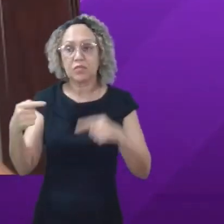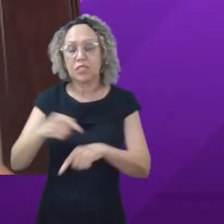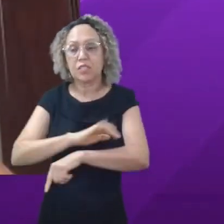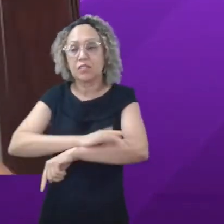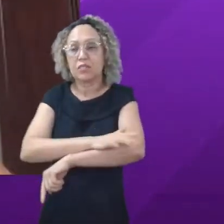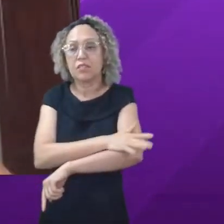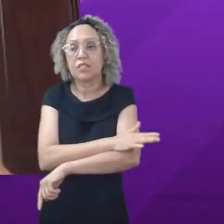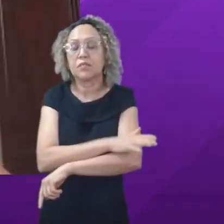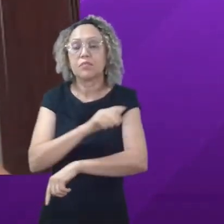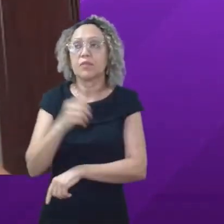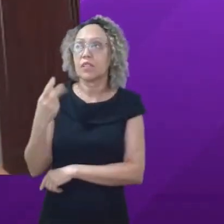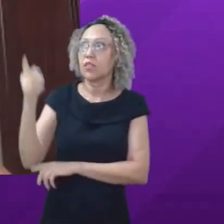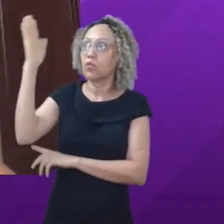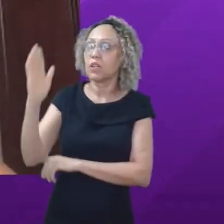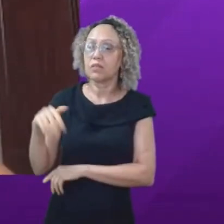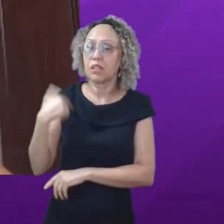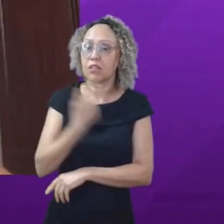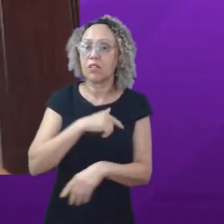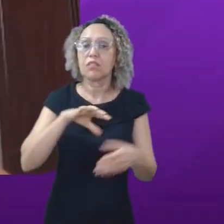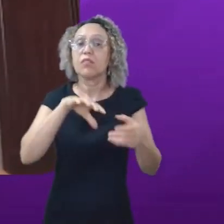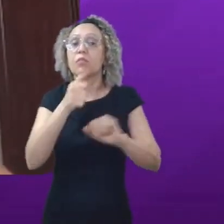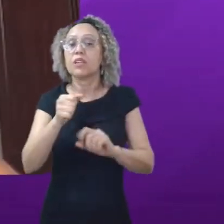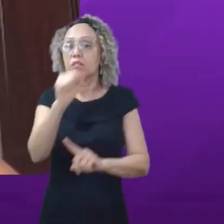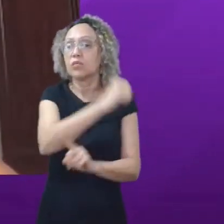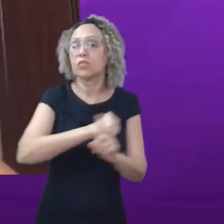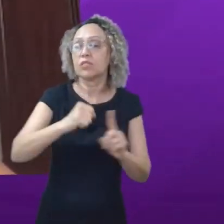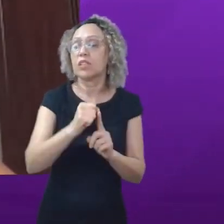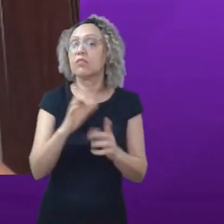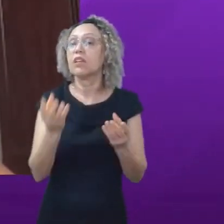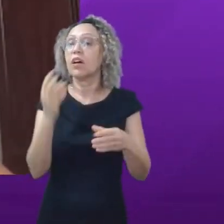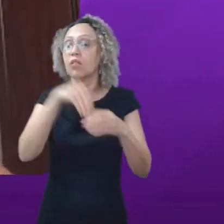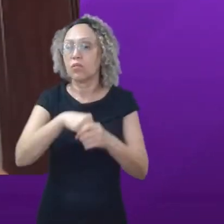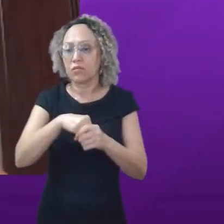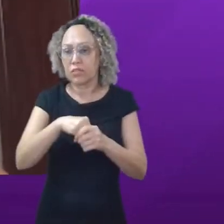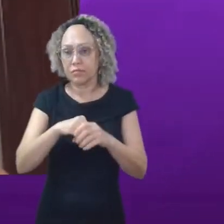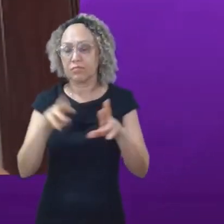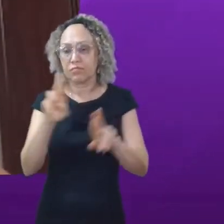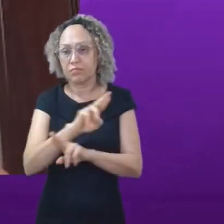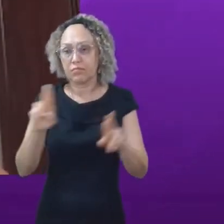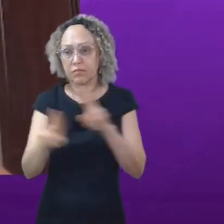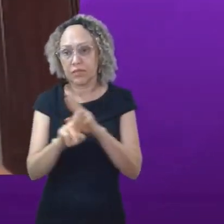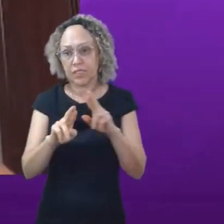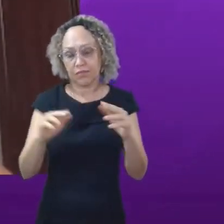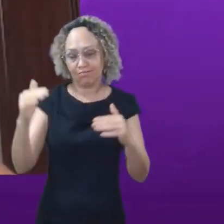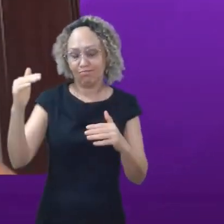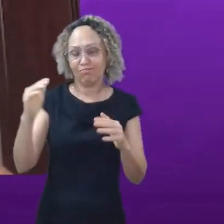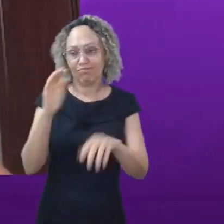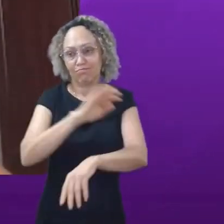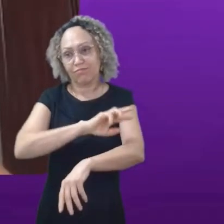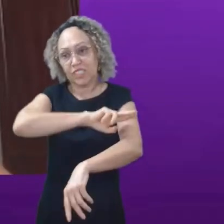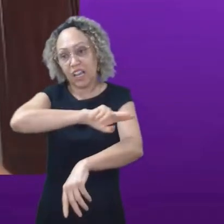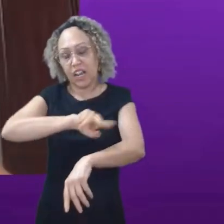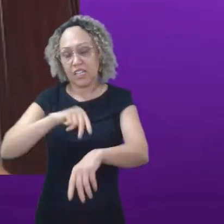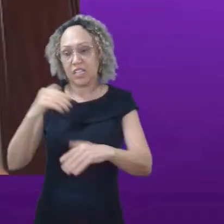no Brasil a nossa formação social está extremamente imbricada nas relações de hierarquia racial.